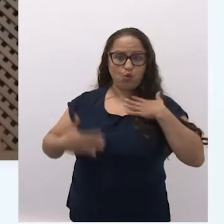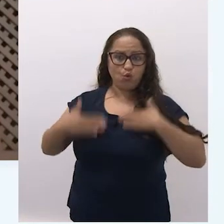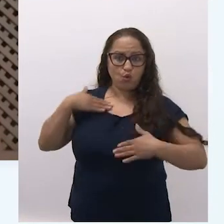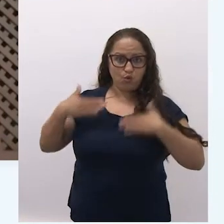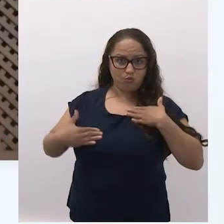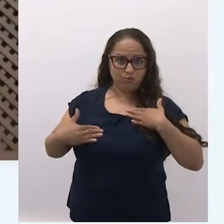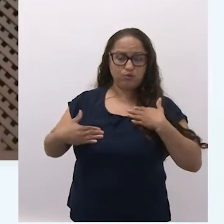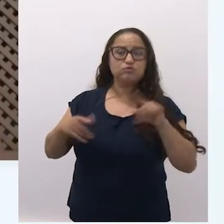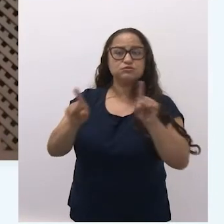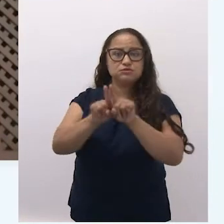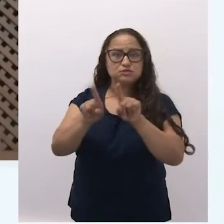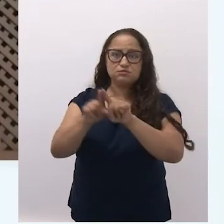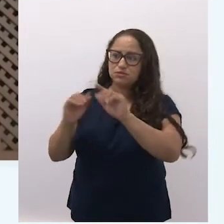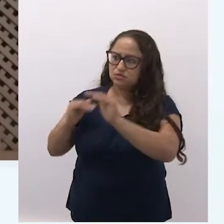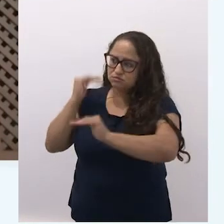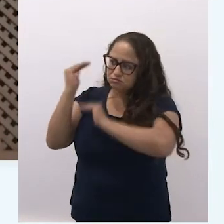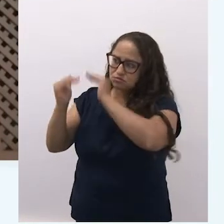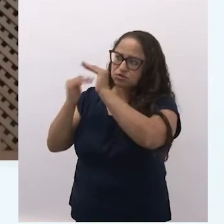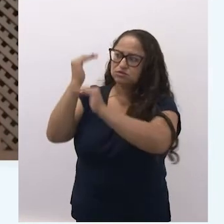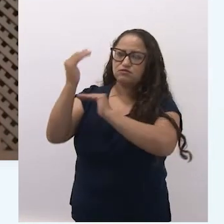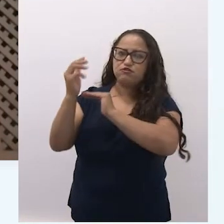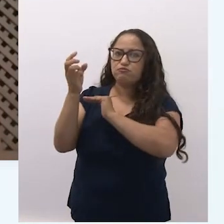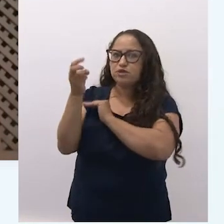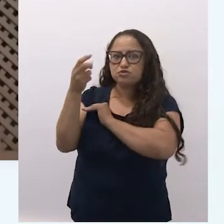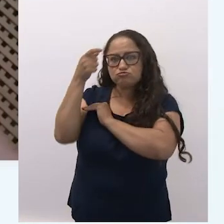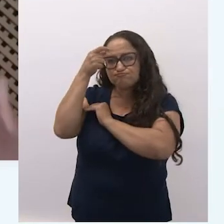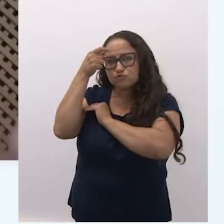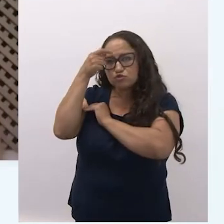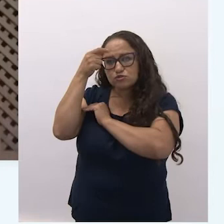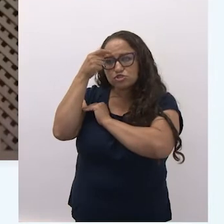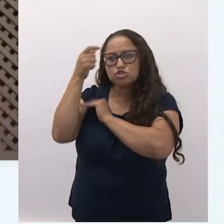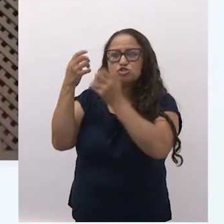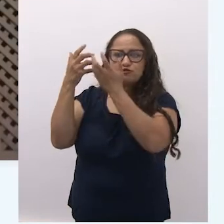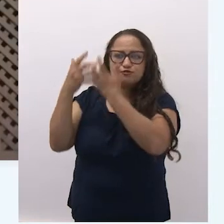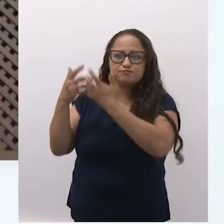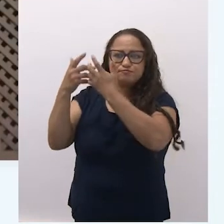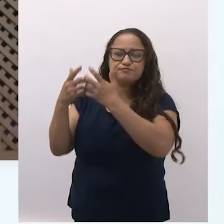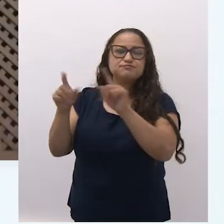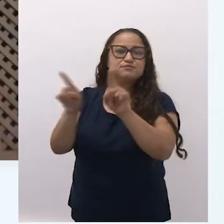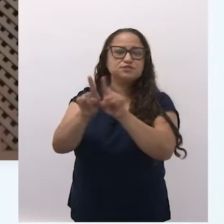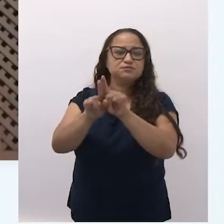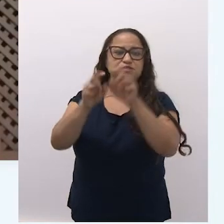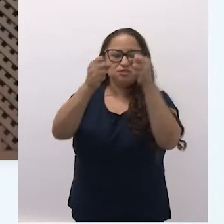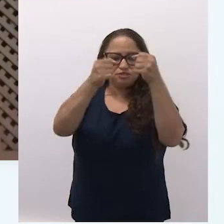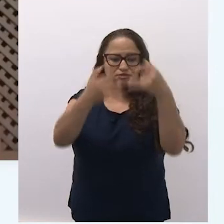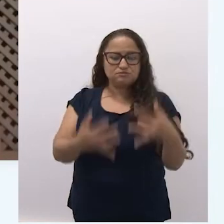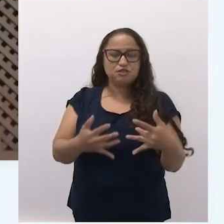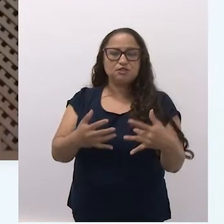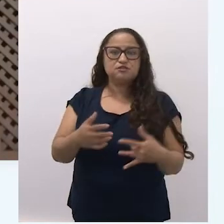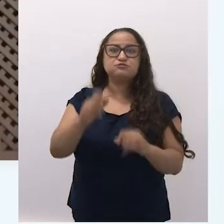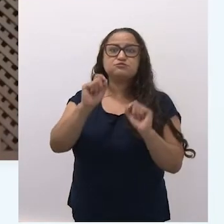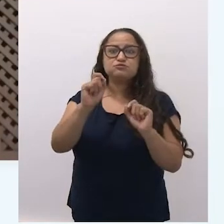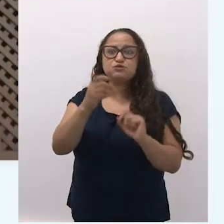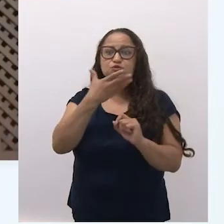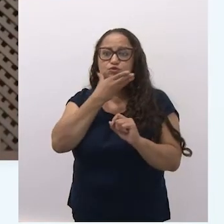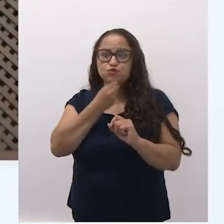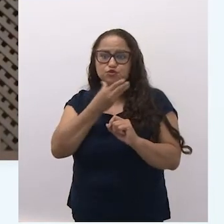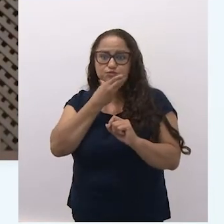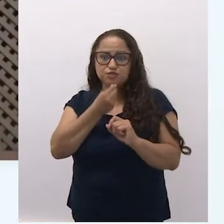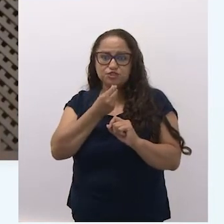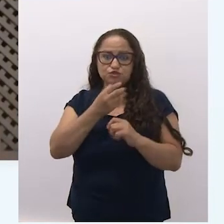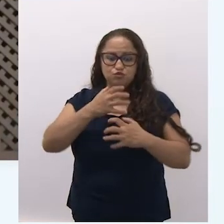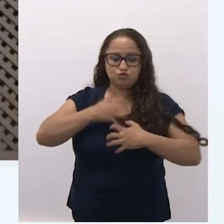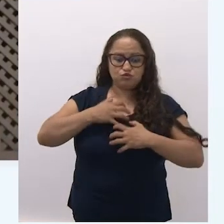que está acontecendo um desenvolvimento maturacional da criança, explica que os meninos, de uma hora para outra,